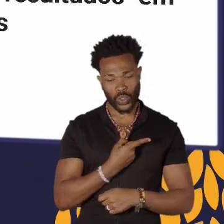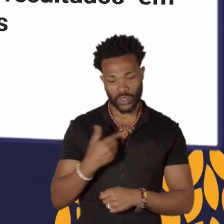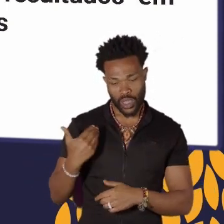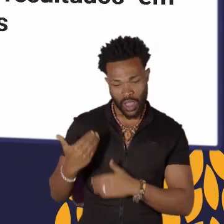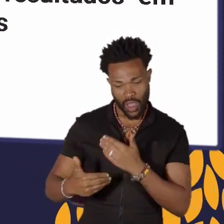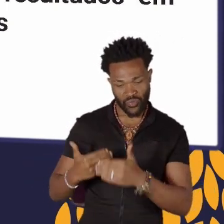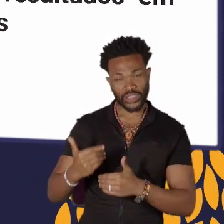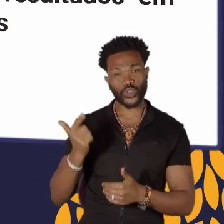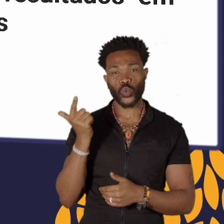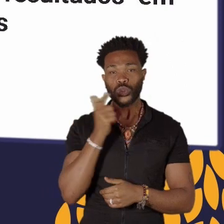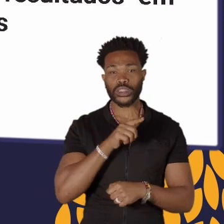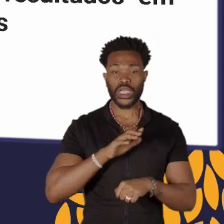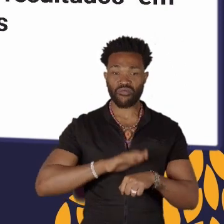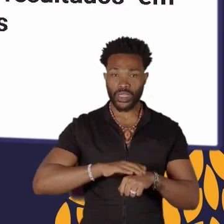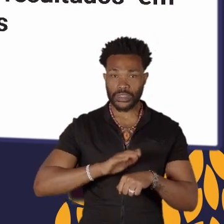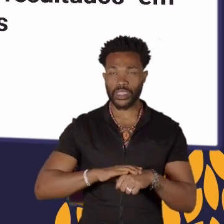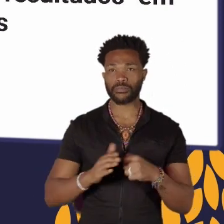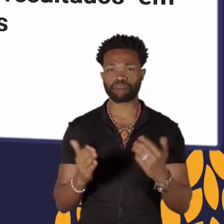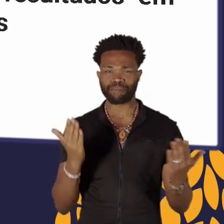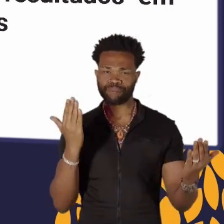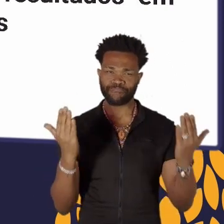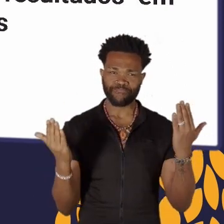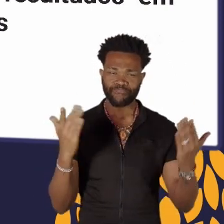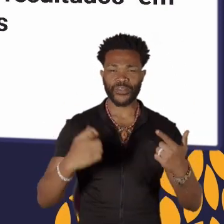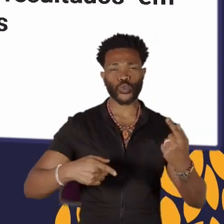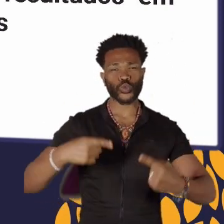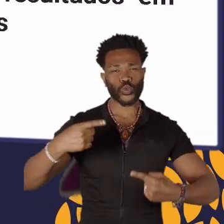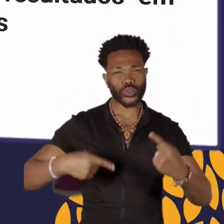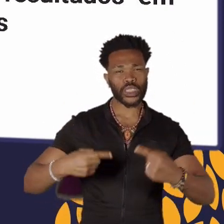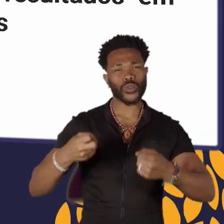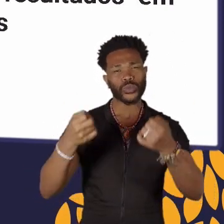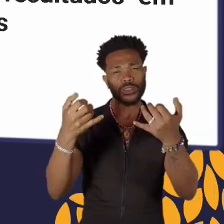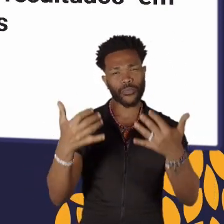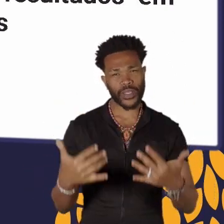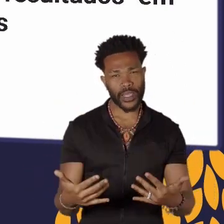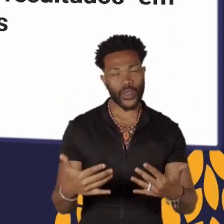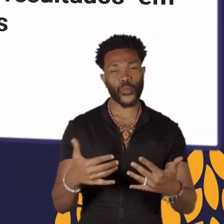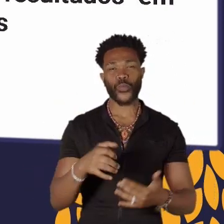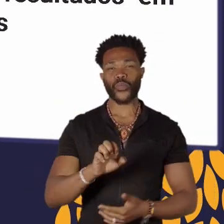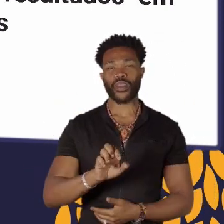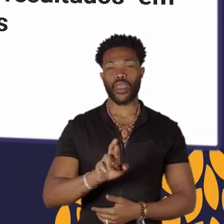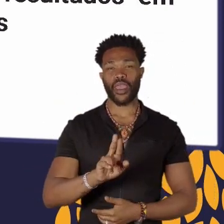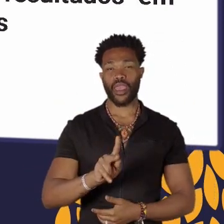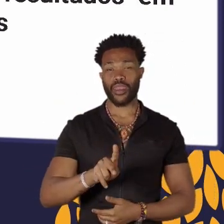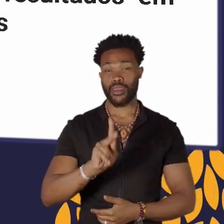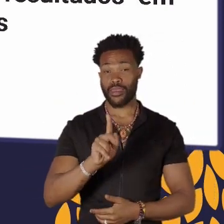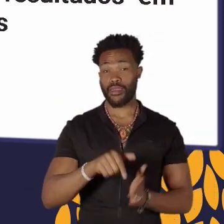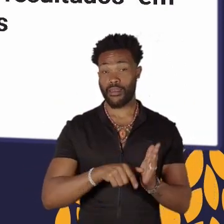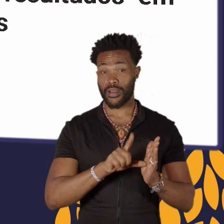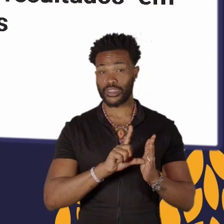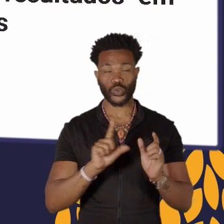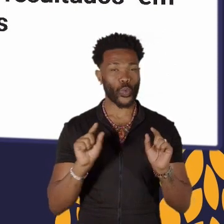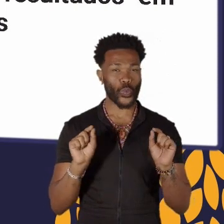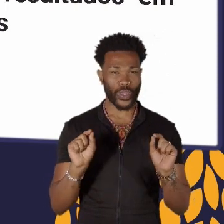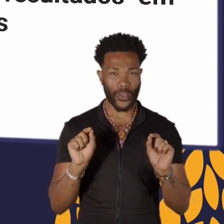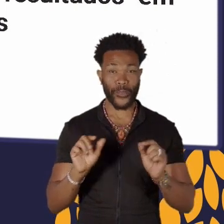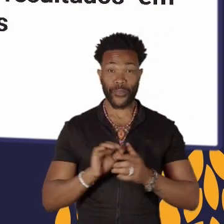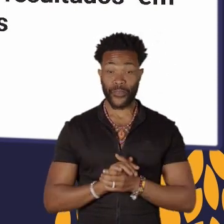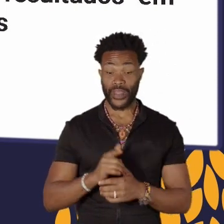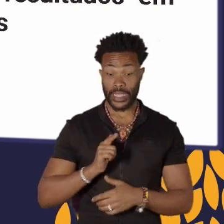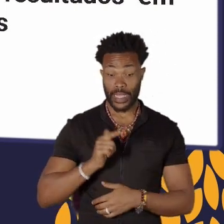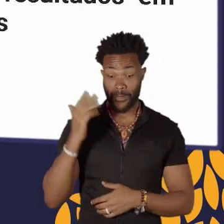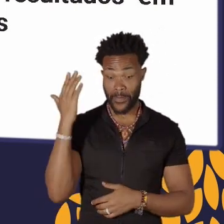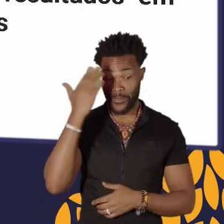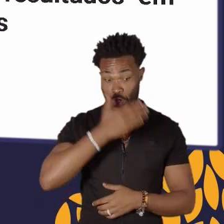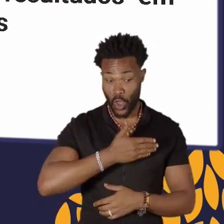que a gente consiga fazer o contraponto e toda a discussão que vocês estavam falando, Eric, antes, que é essa questão de ter evidência.